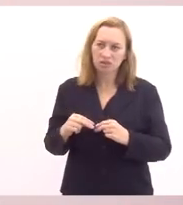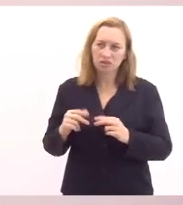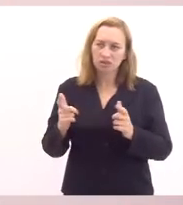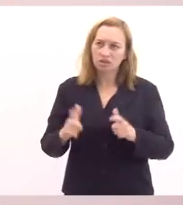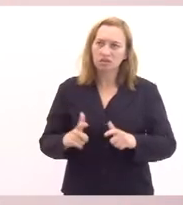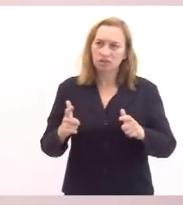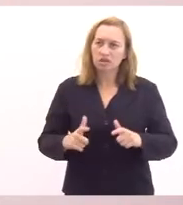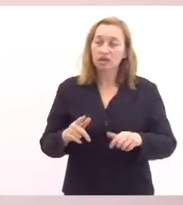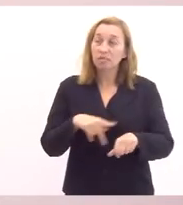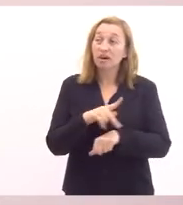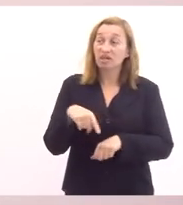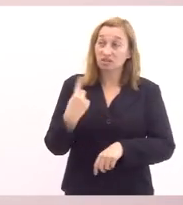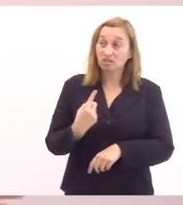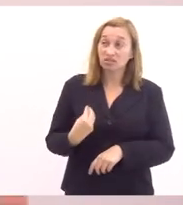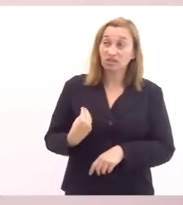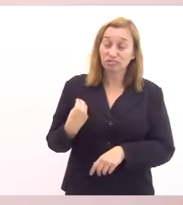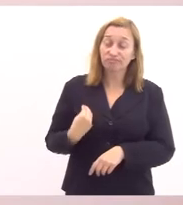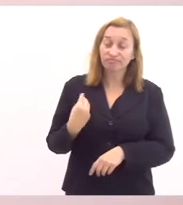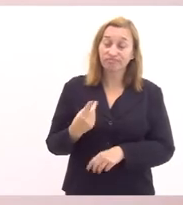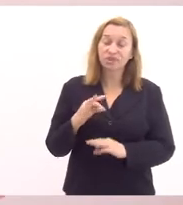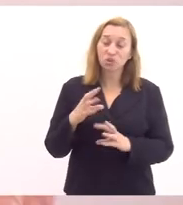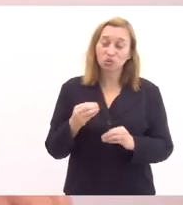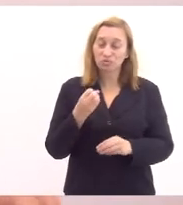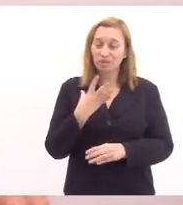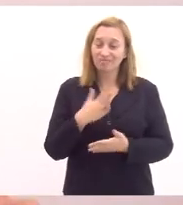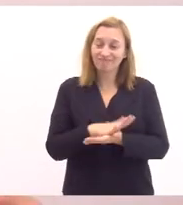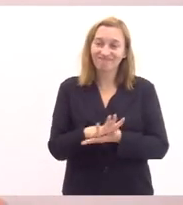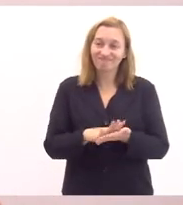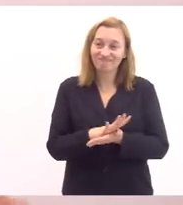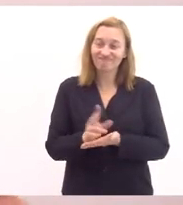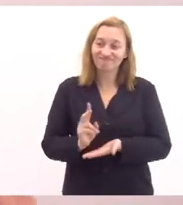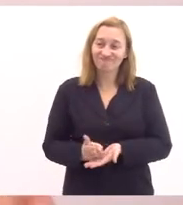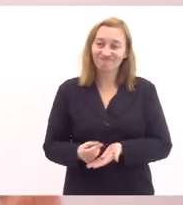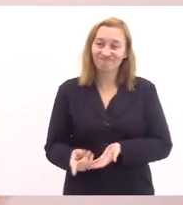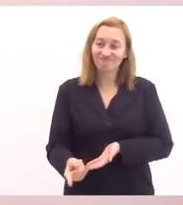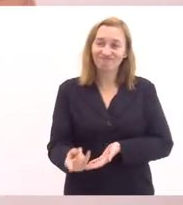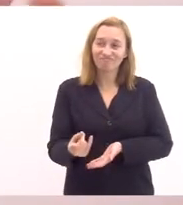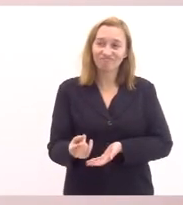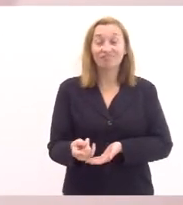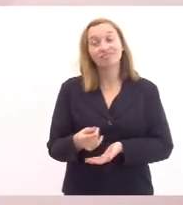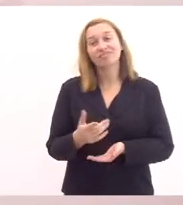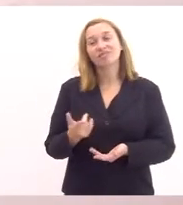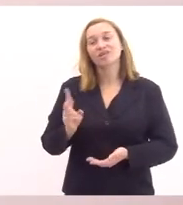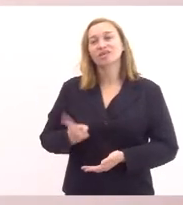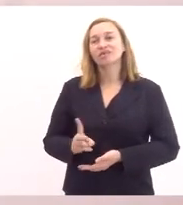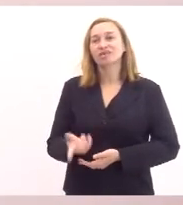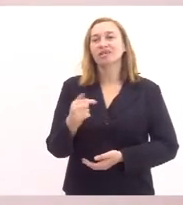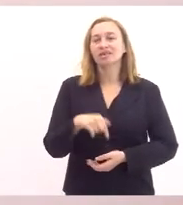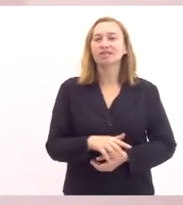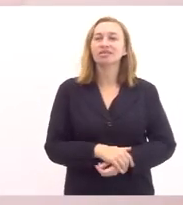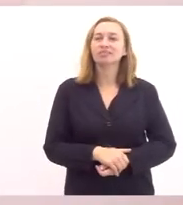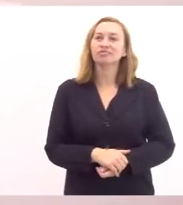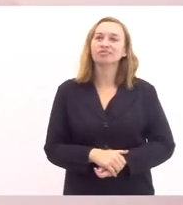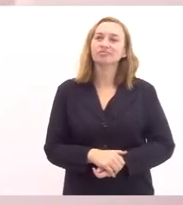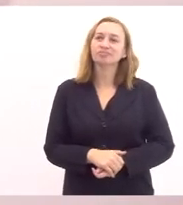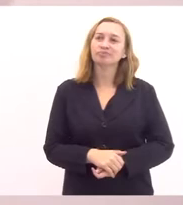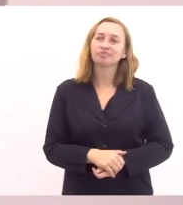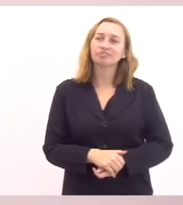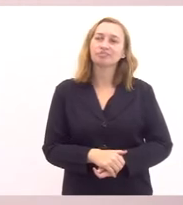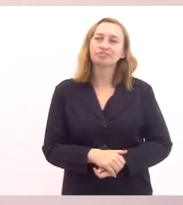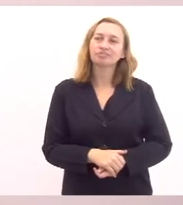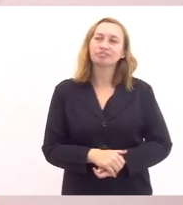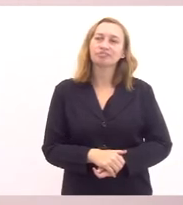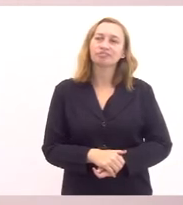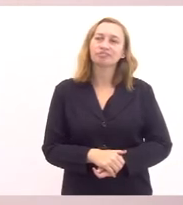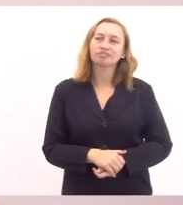espaço que país que nós vivemos tudo bem mas nada dura para sempre vamos continuar aqui vamos continuar aqui tá